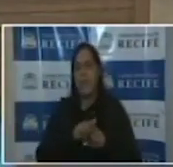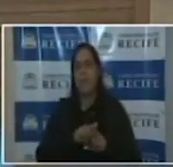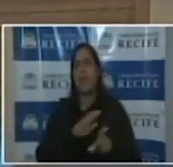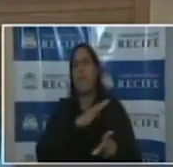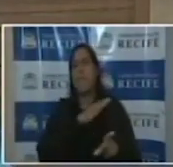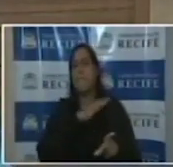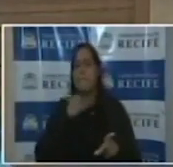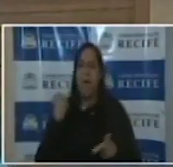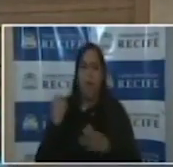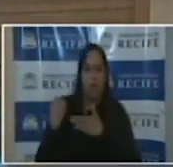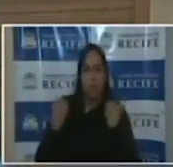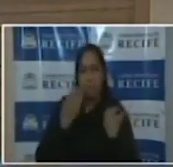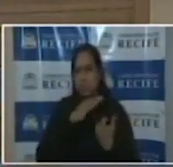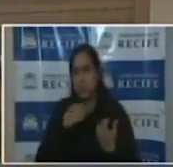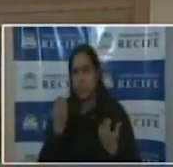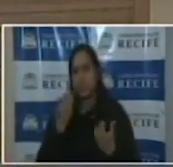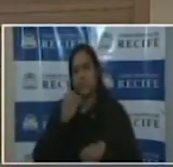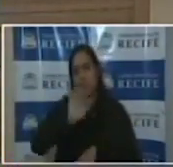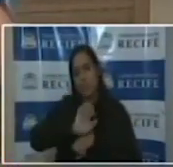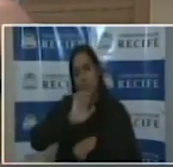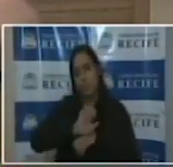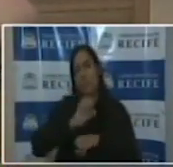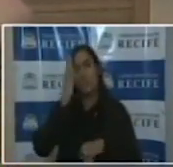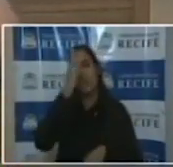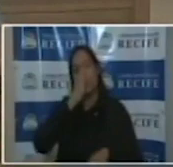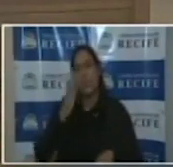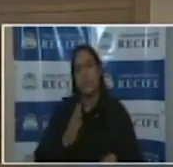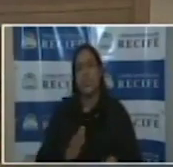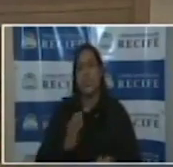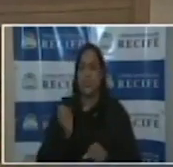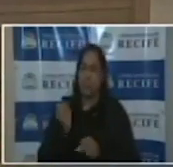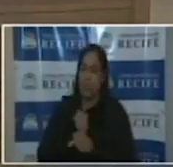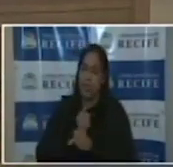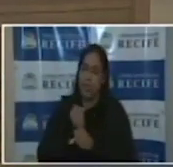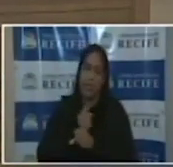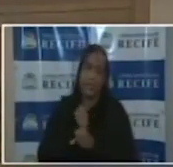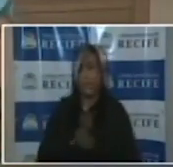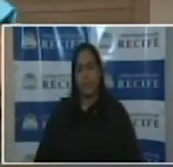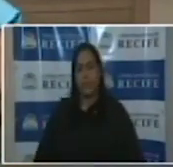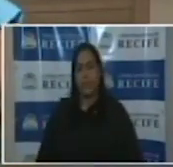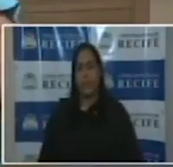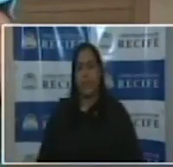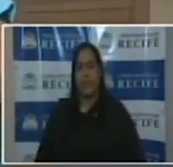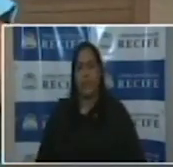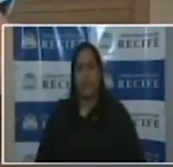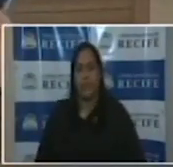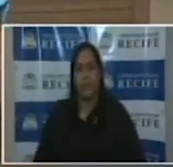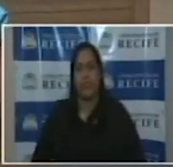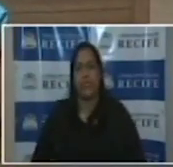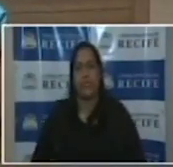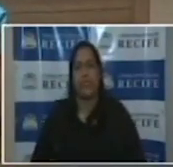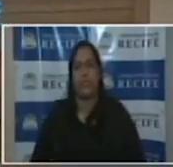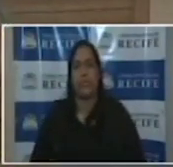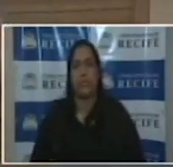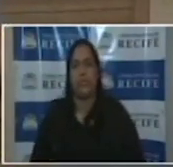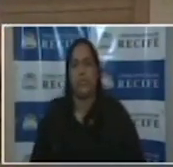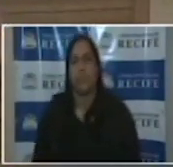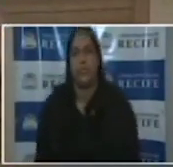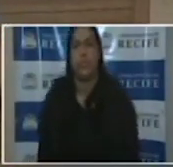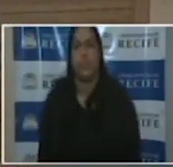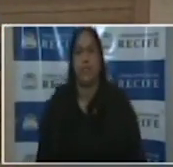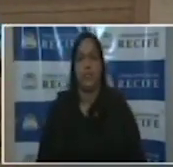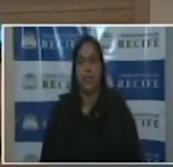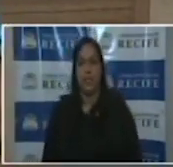cometidas pelo Estado brasileiro durante todos os anos que durou a ditadura. É inadmissível que